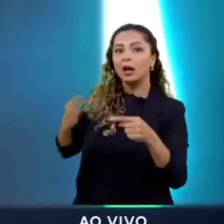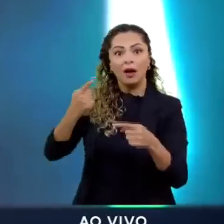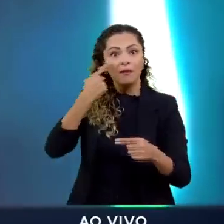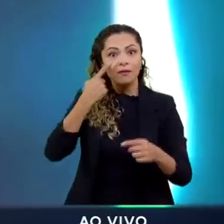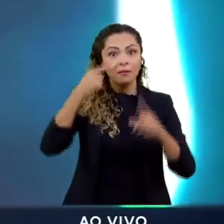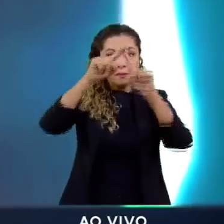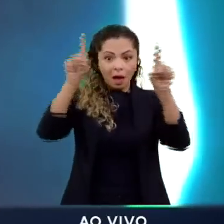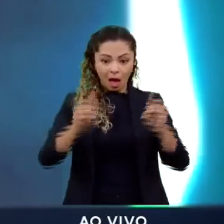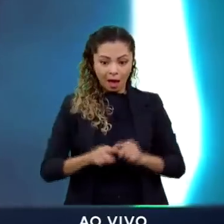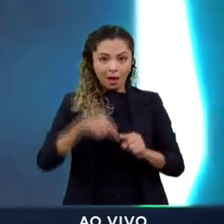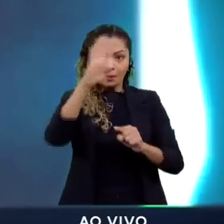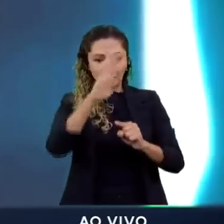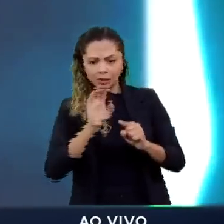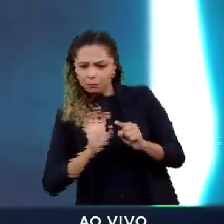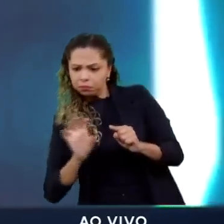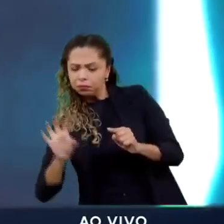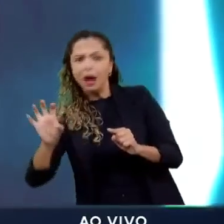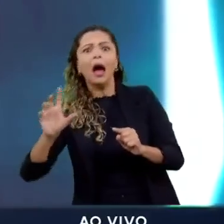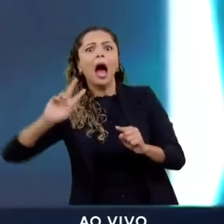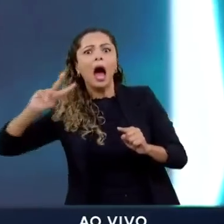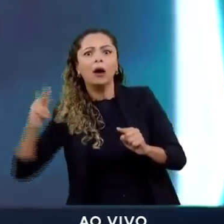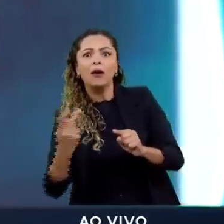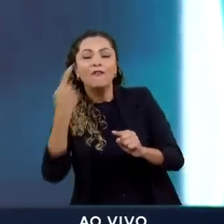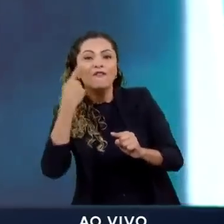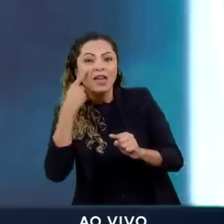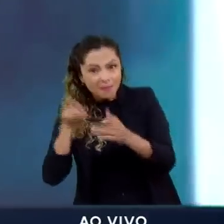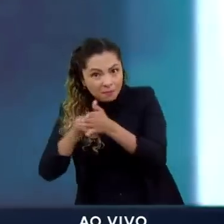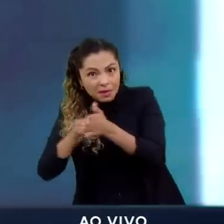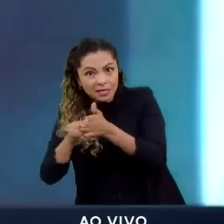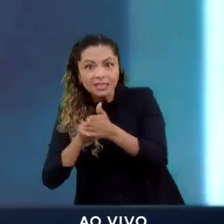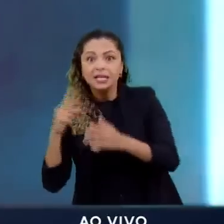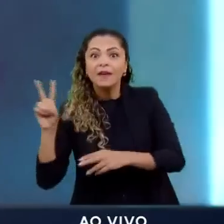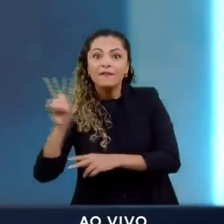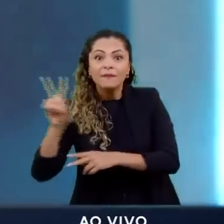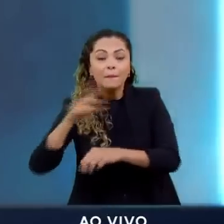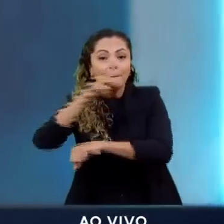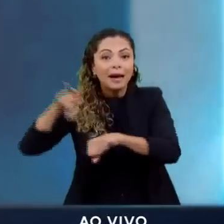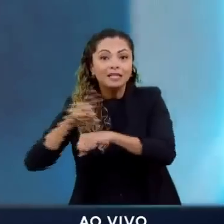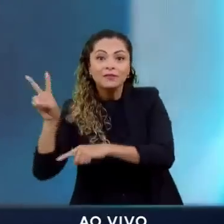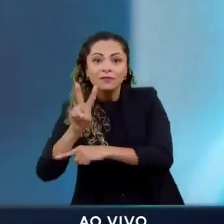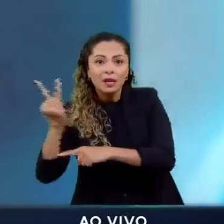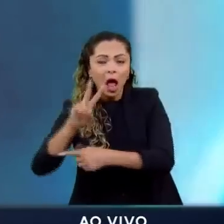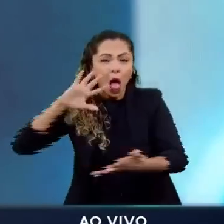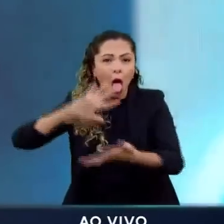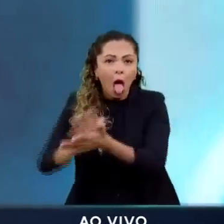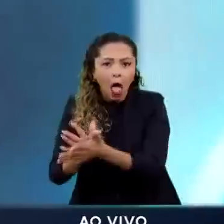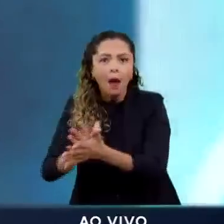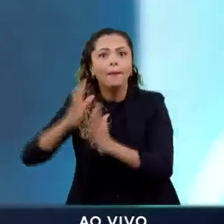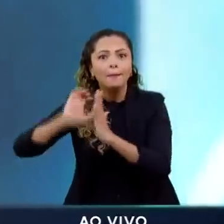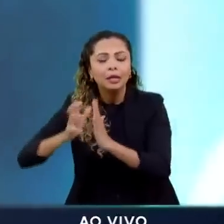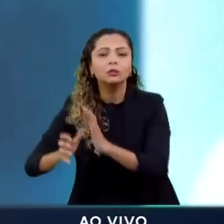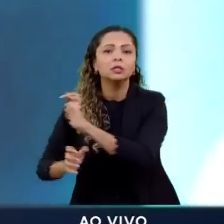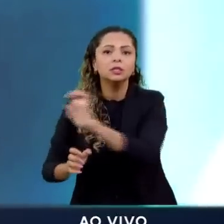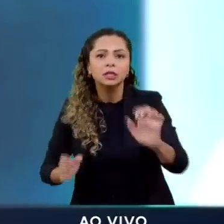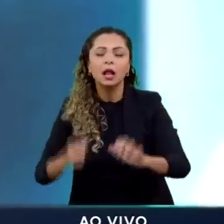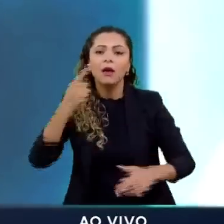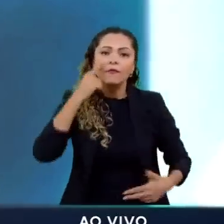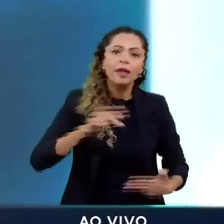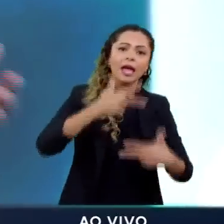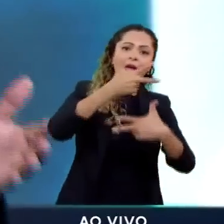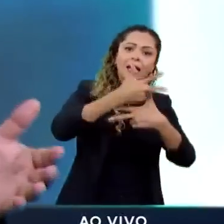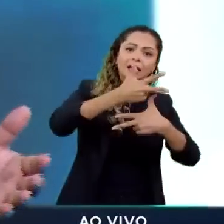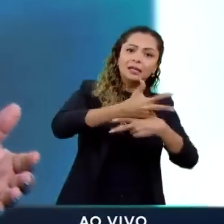sofrendo pesquisem Olhem a Venezuela destruída pela esquerda olha Nicarágua perseguindo Os Religiosos